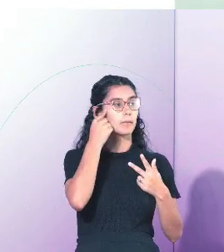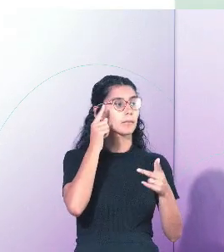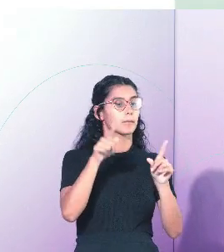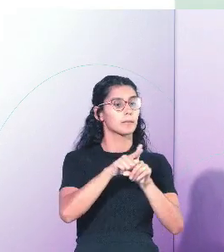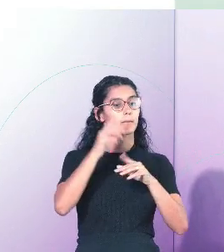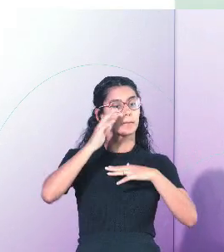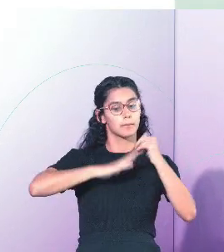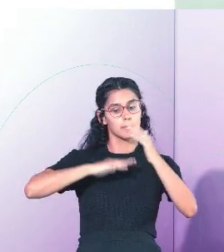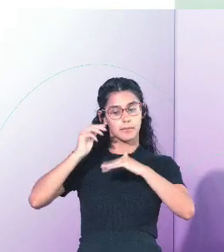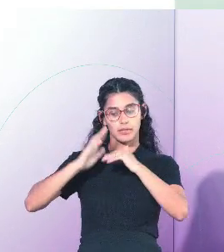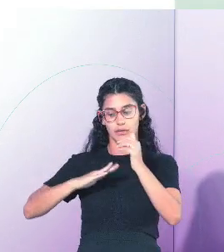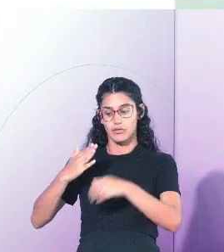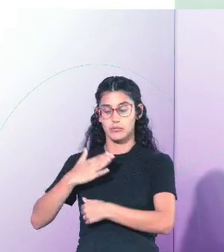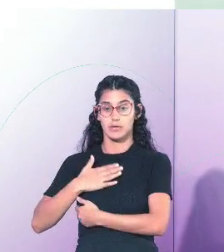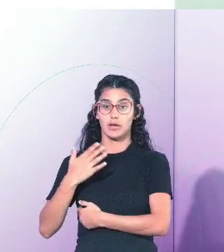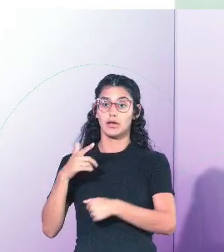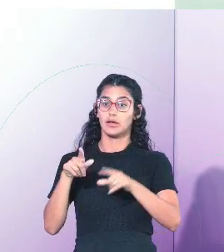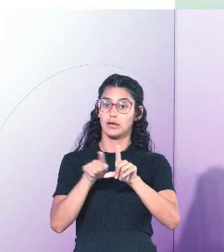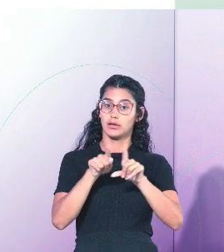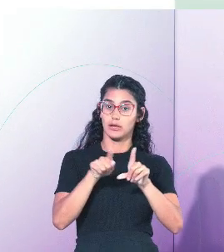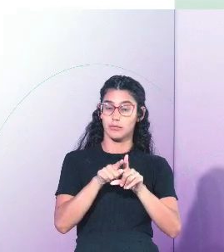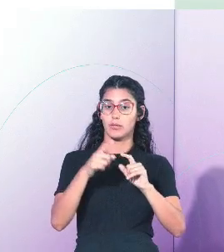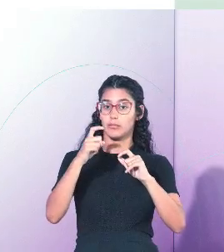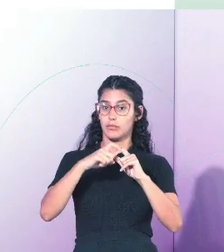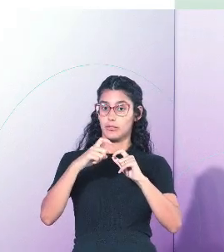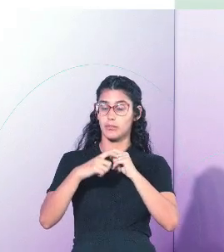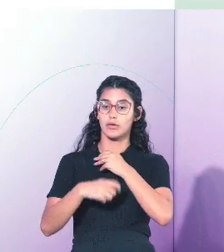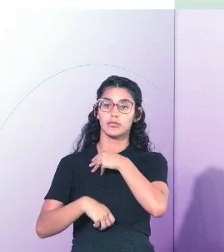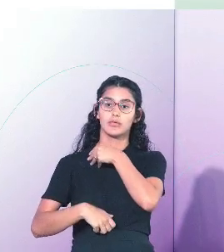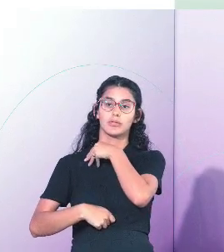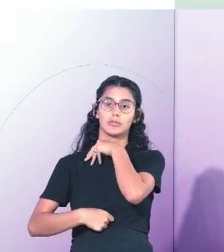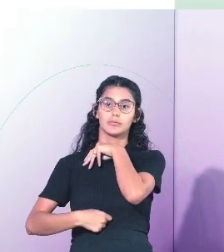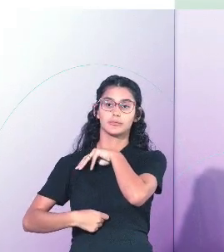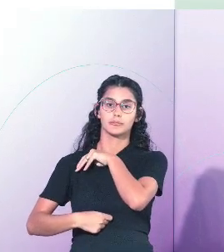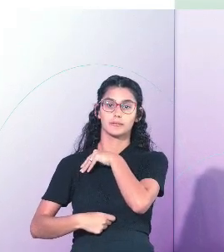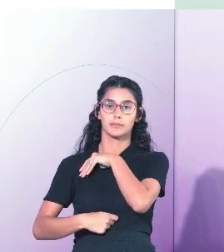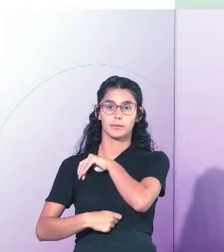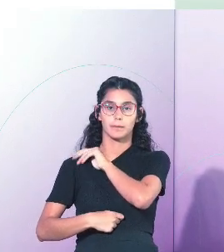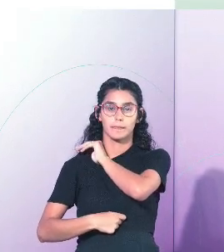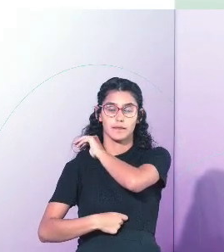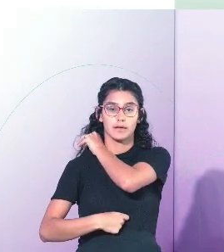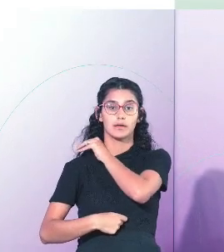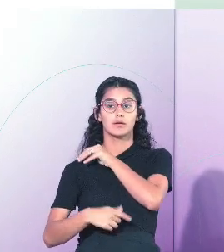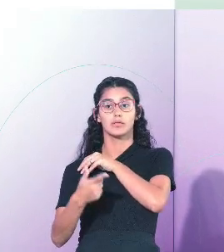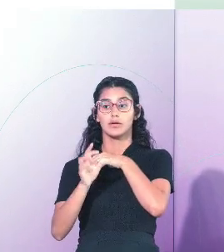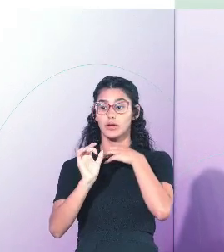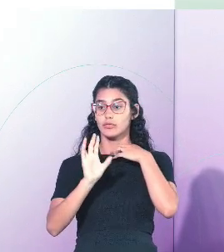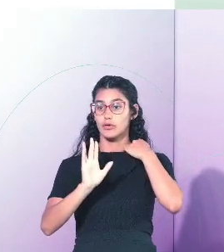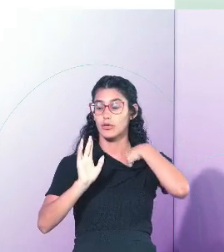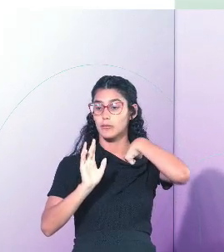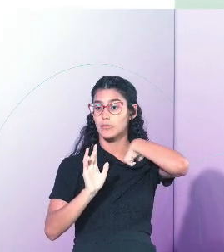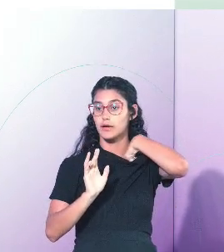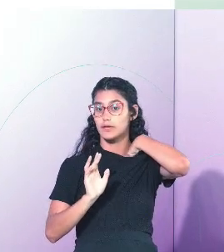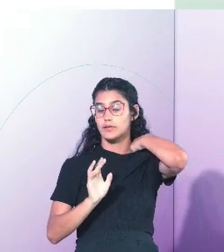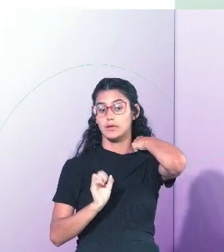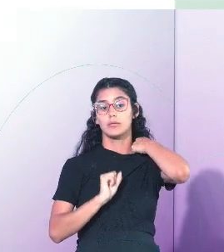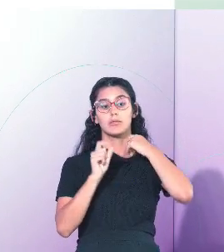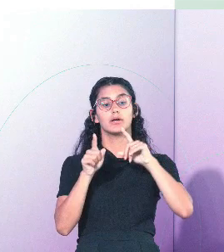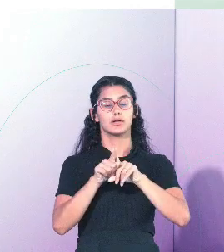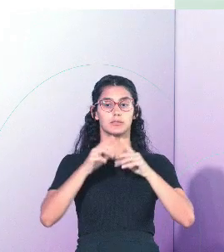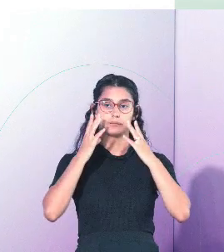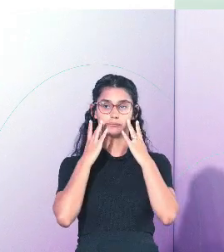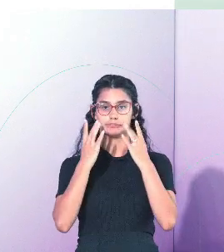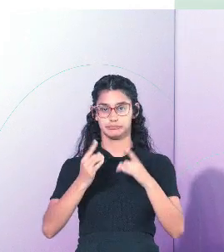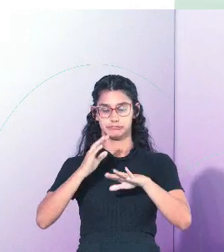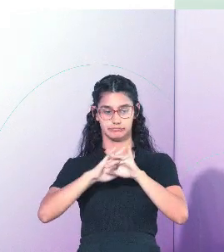naquelas minhas bolinhas, e também para os médicos, para que não olhem só para isso aqui, e também essas vozes possam ser ouvidas